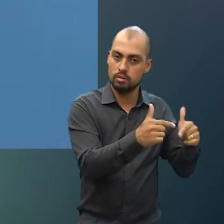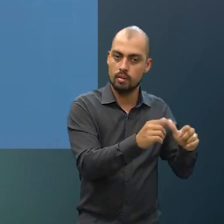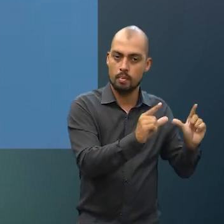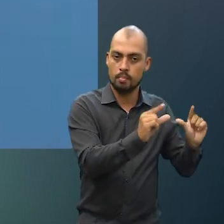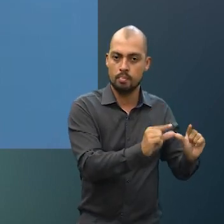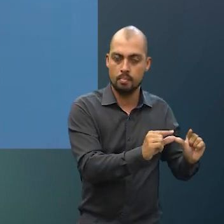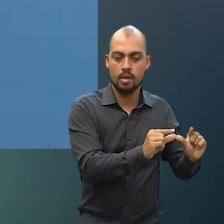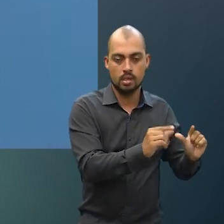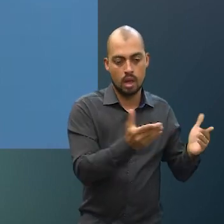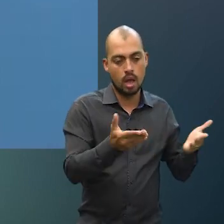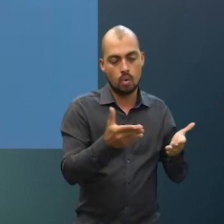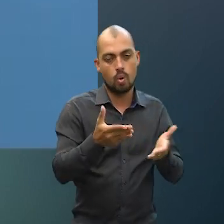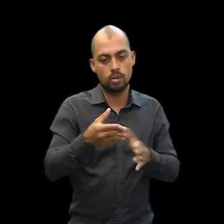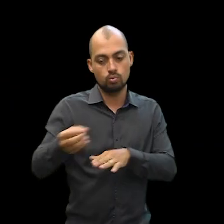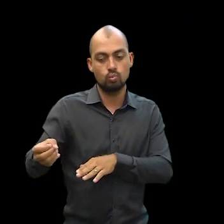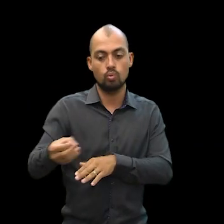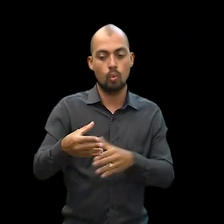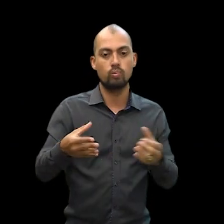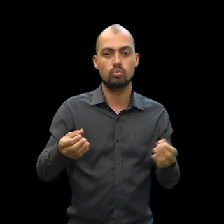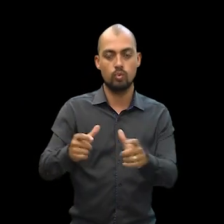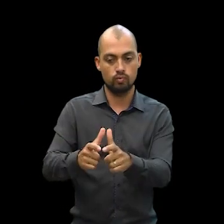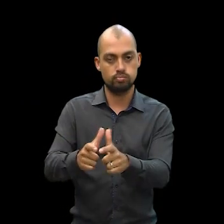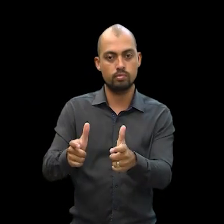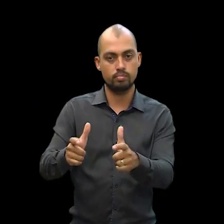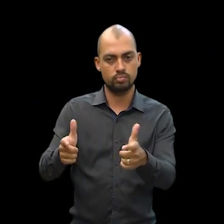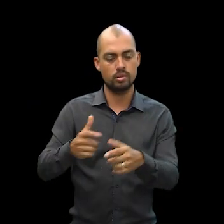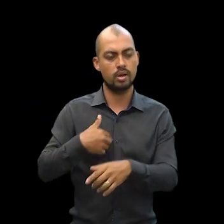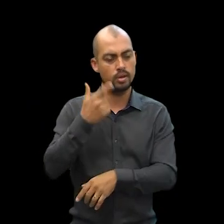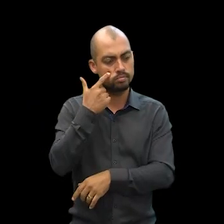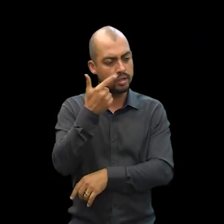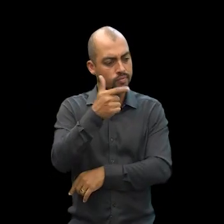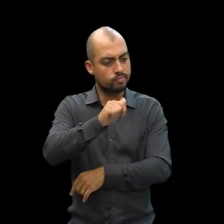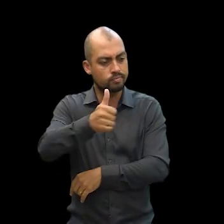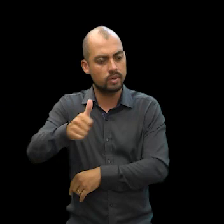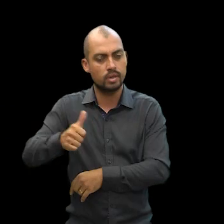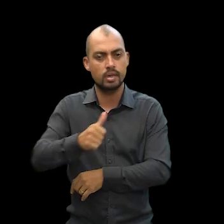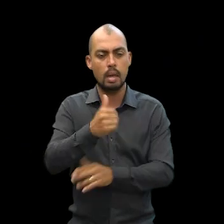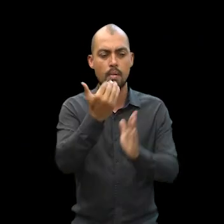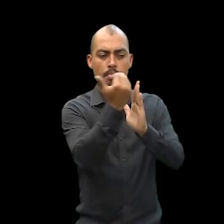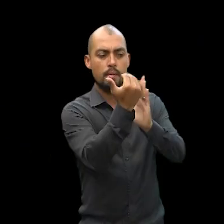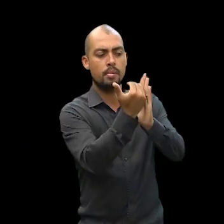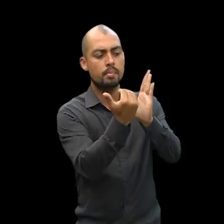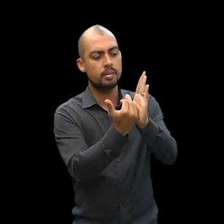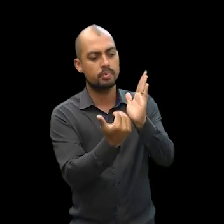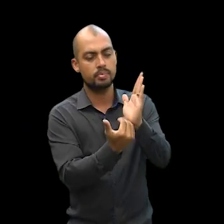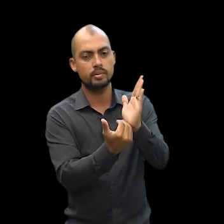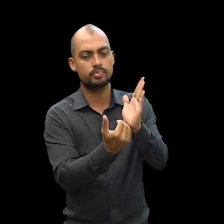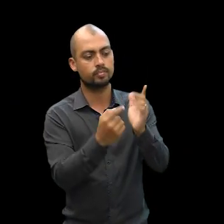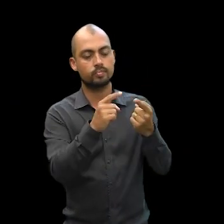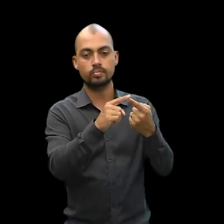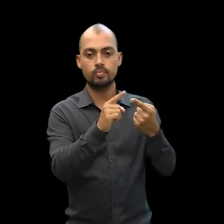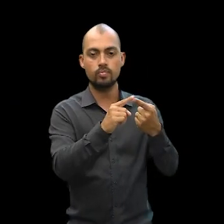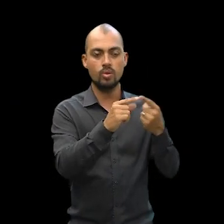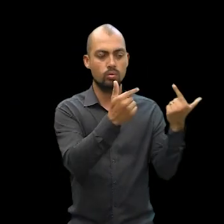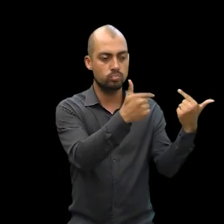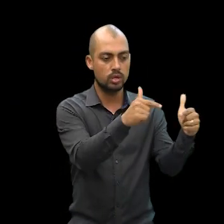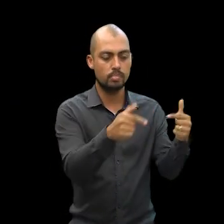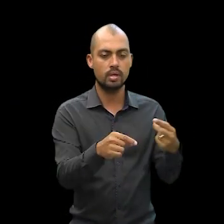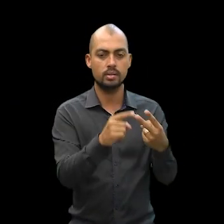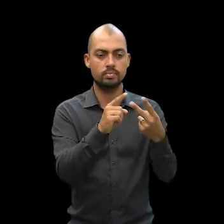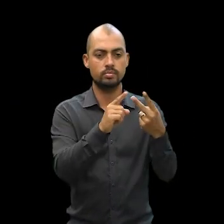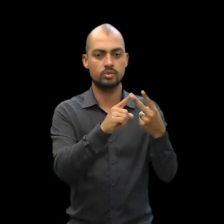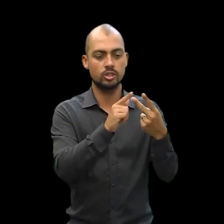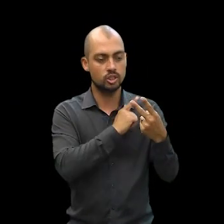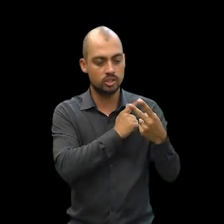do meu know-how de mercado. Então, a gente variou o portfólio de oferta de serviços com um processo de gestão. É aquilo que eu te falei,